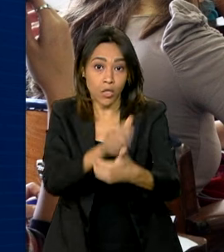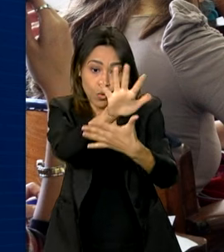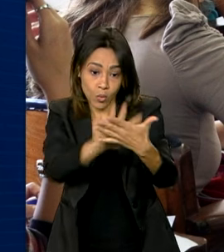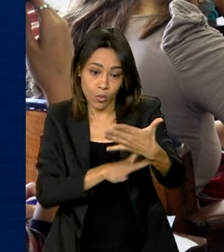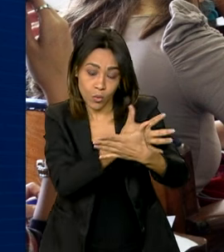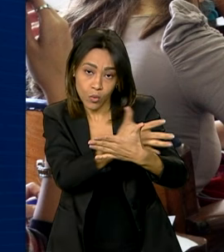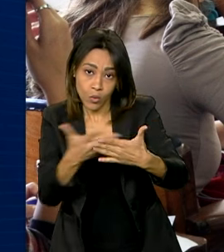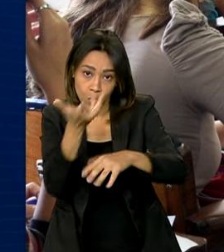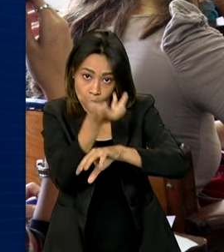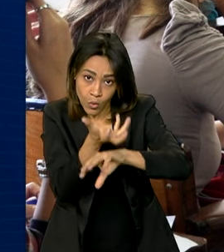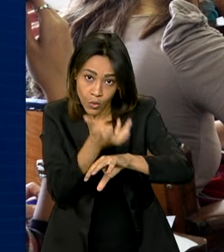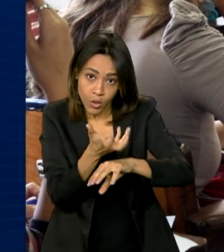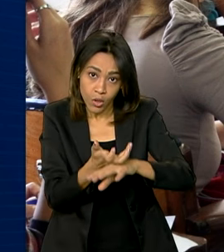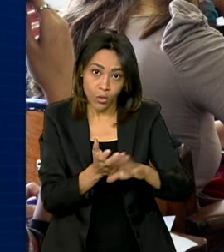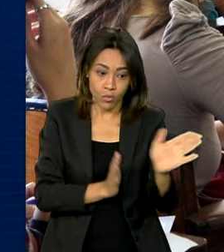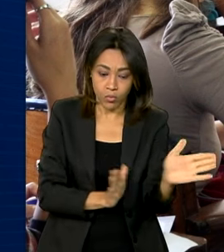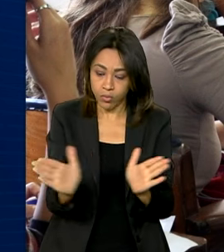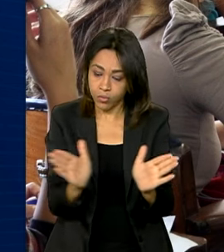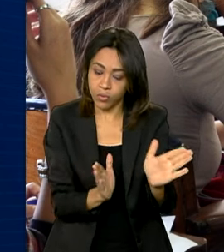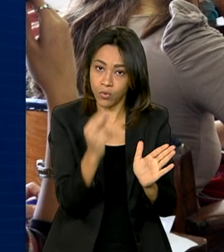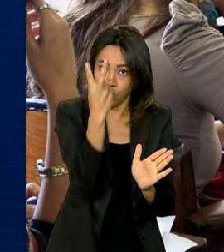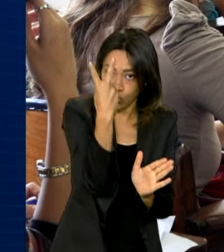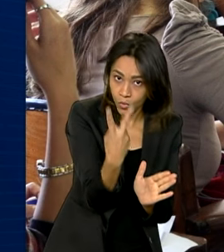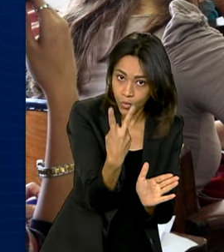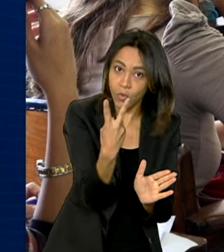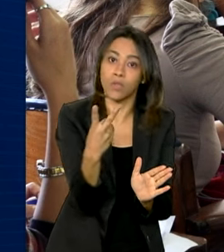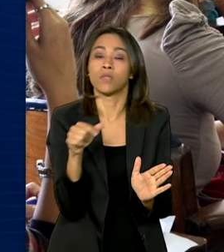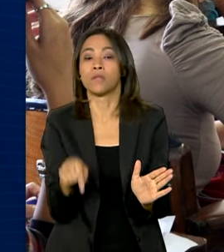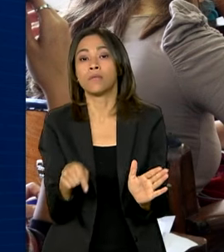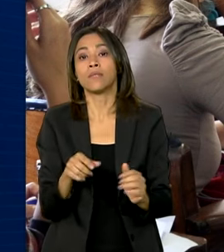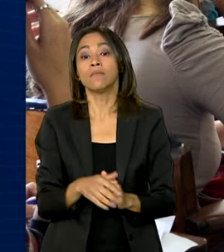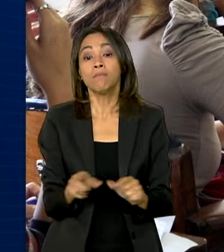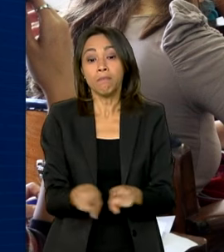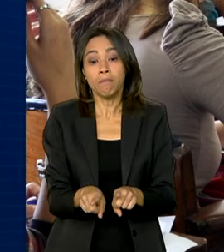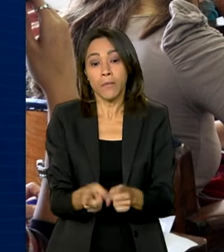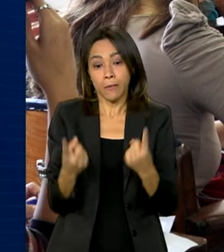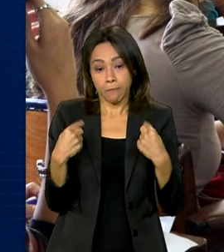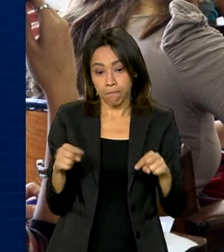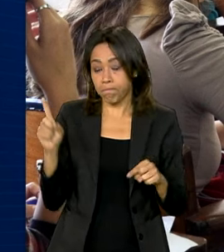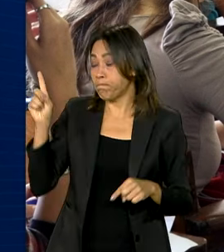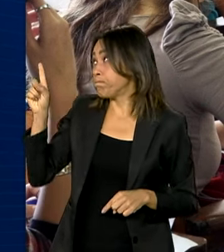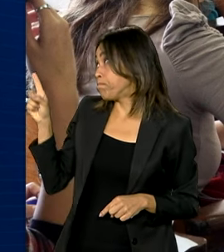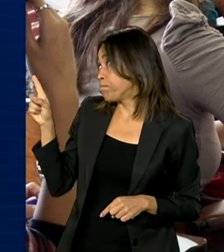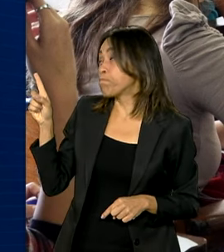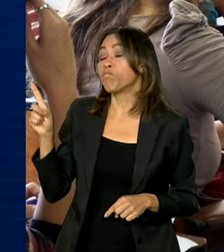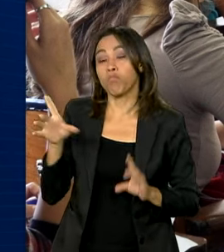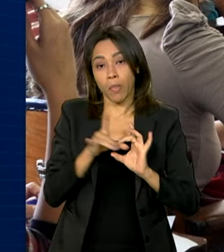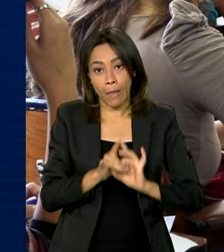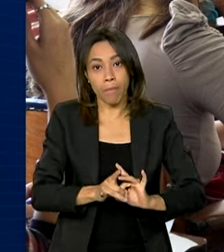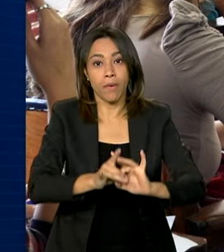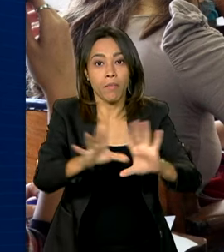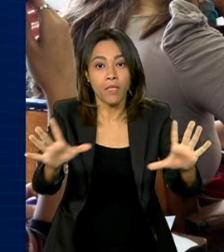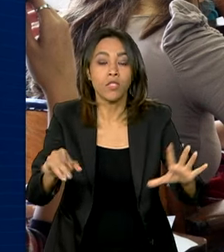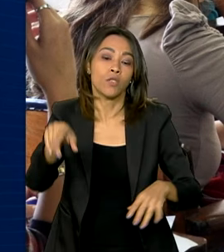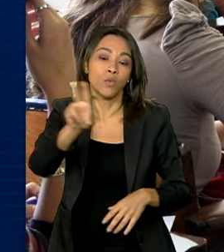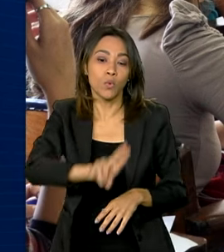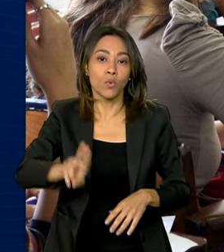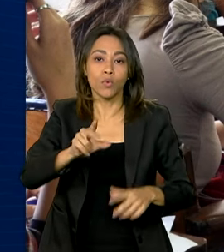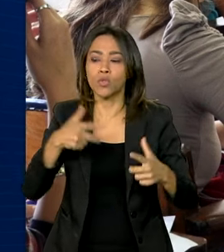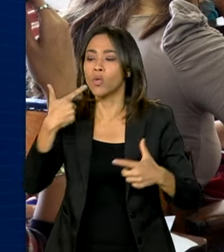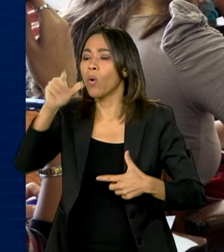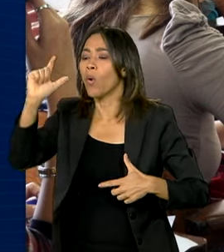de 2 séries ou anos escolares. Além disso, fica autorizada a utilização